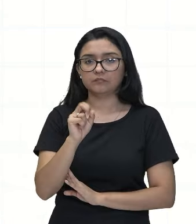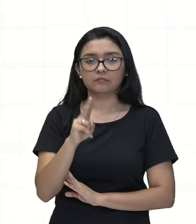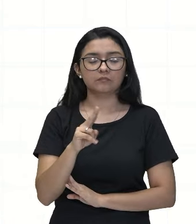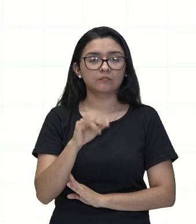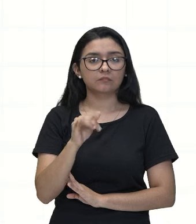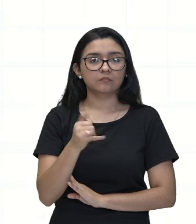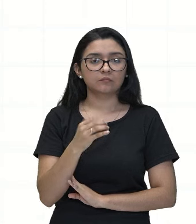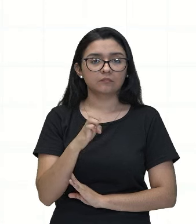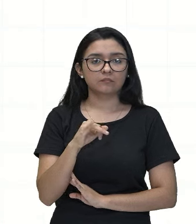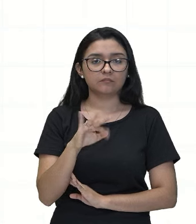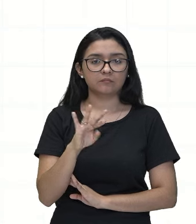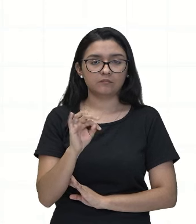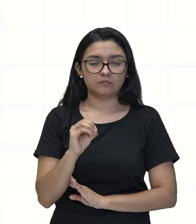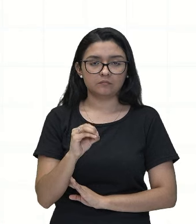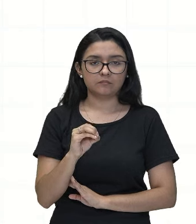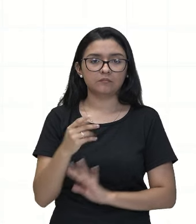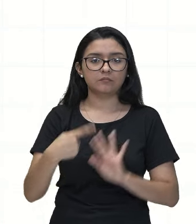e a tristeza